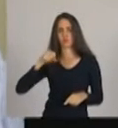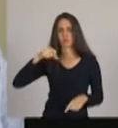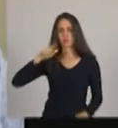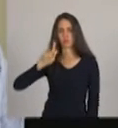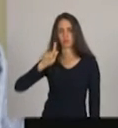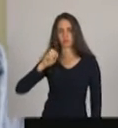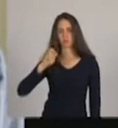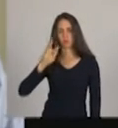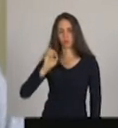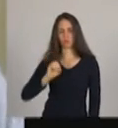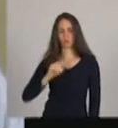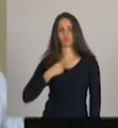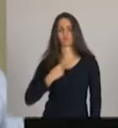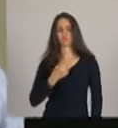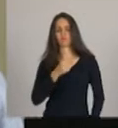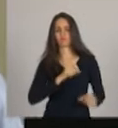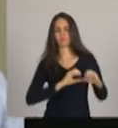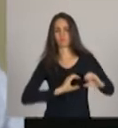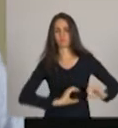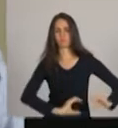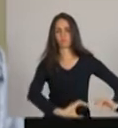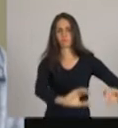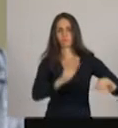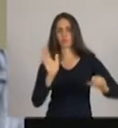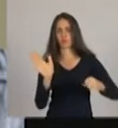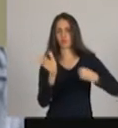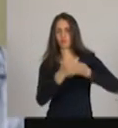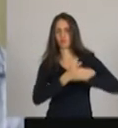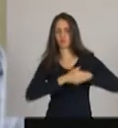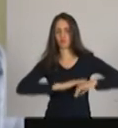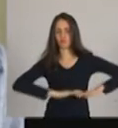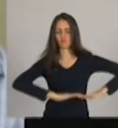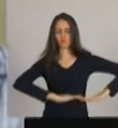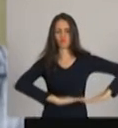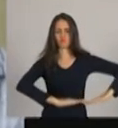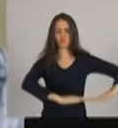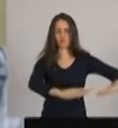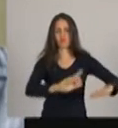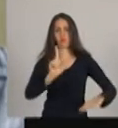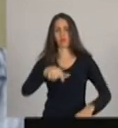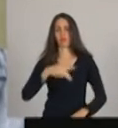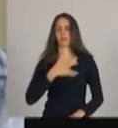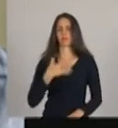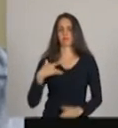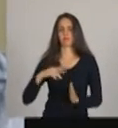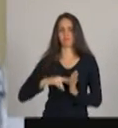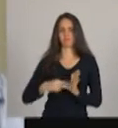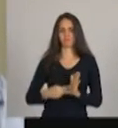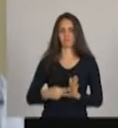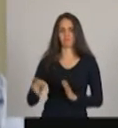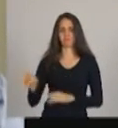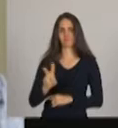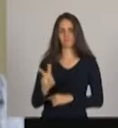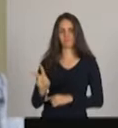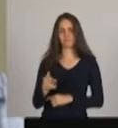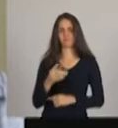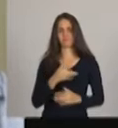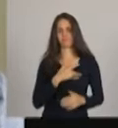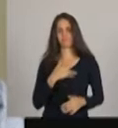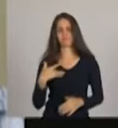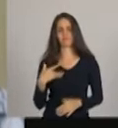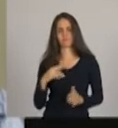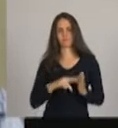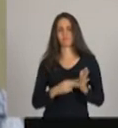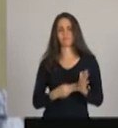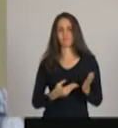Mas foi o que eu disse lá no nosso discurso, deputado Hermes. Isso é saúde para a população de Vila Velha.